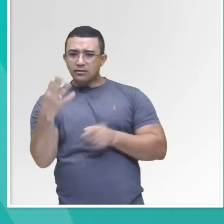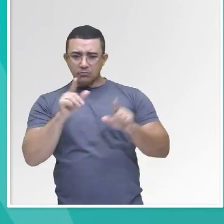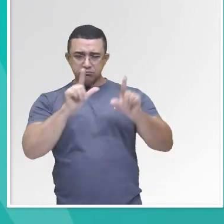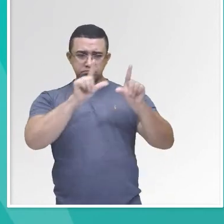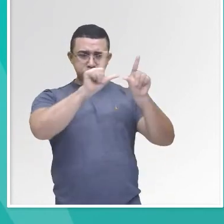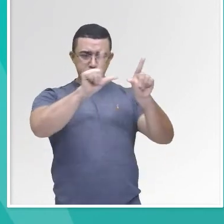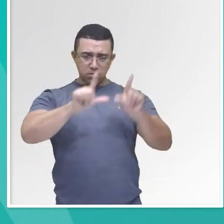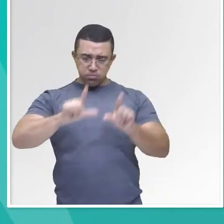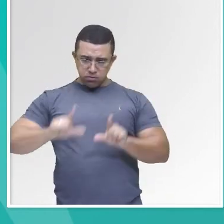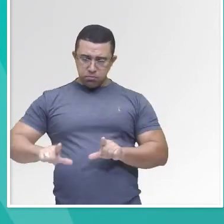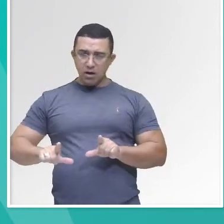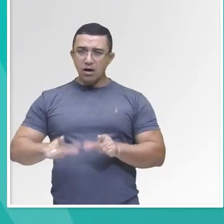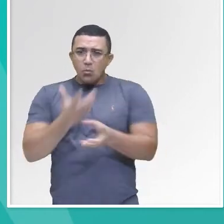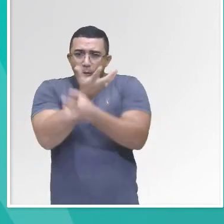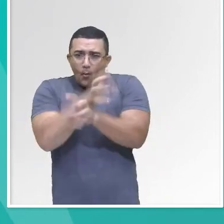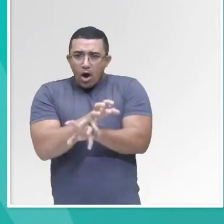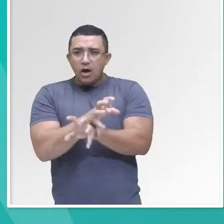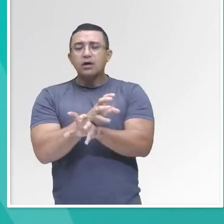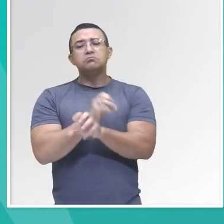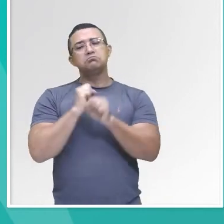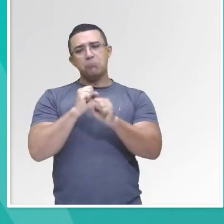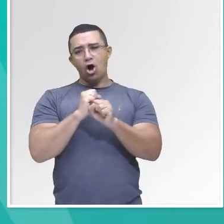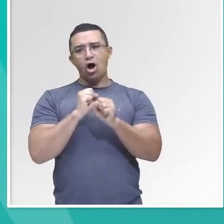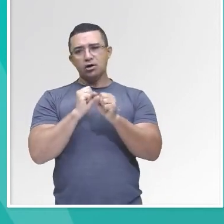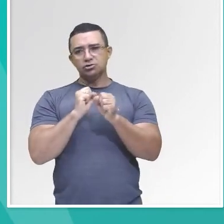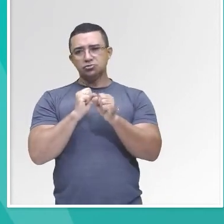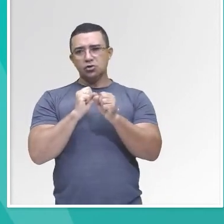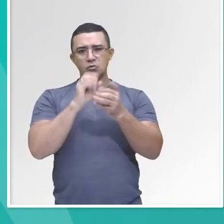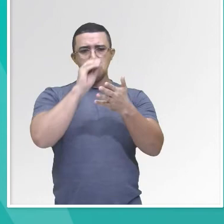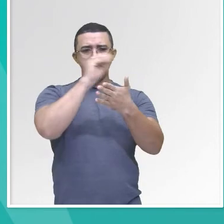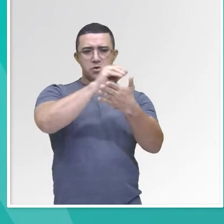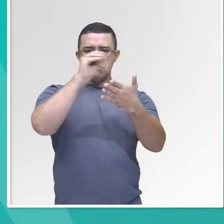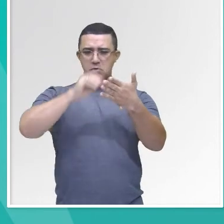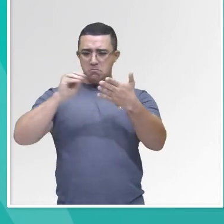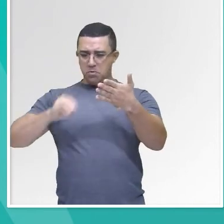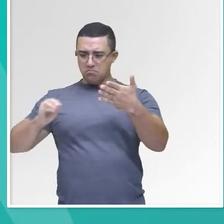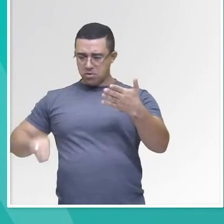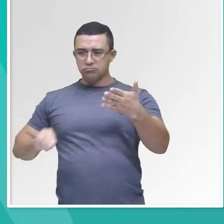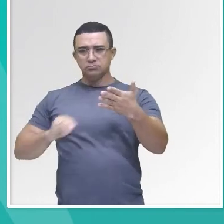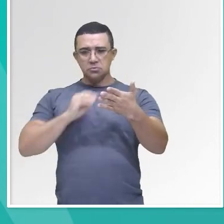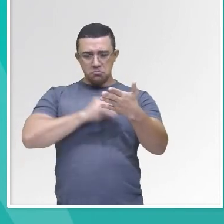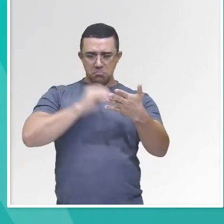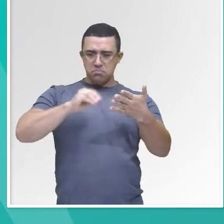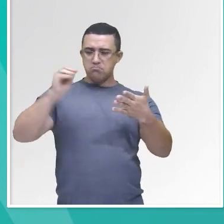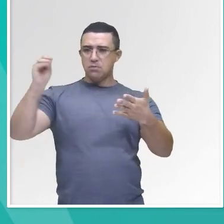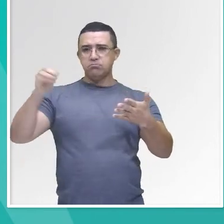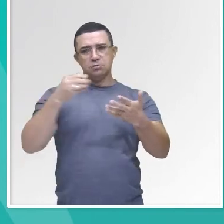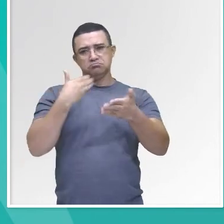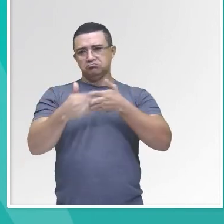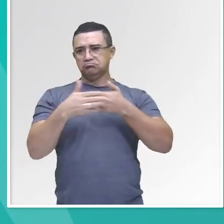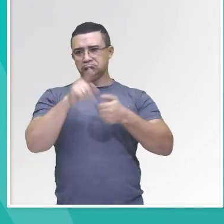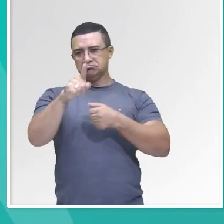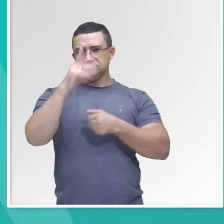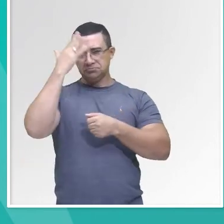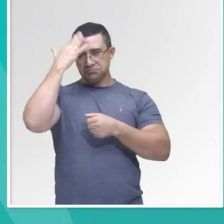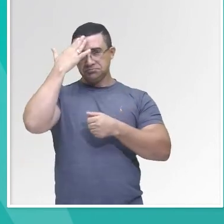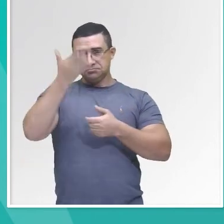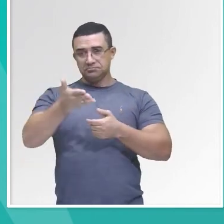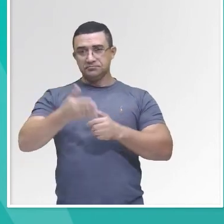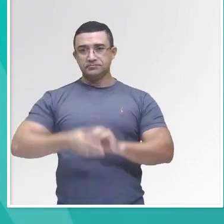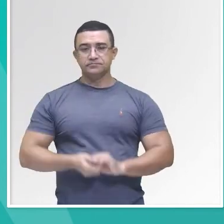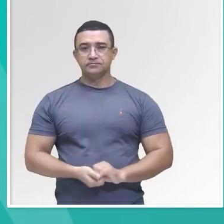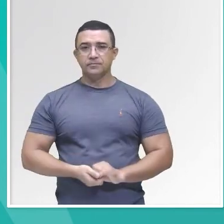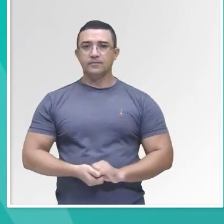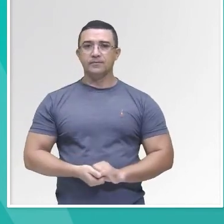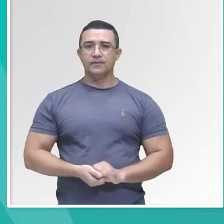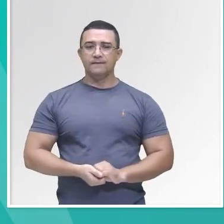estiverem desocupadas à frente dela. Ou seja, quantas casas ela desejar, tá? Lembrando